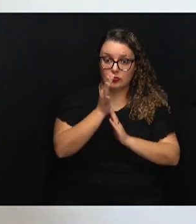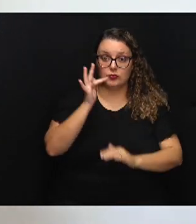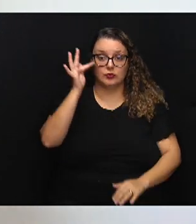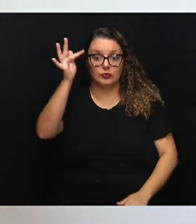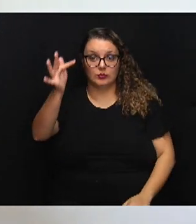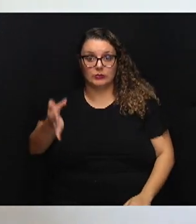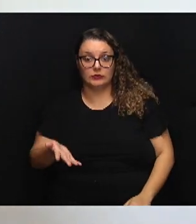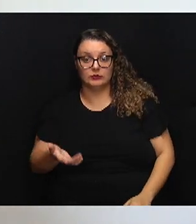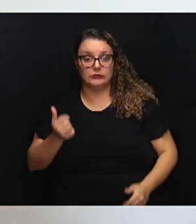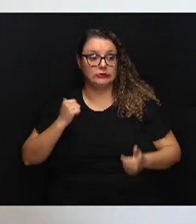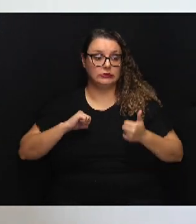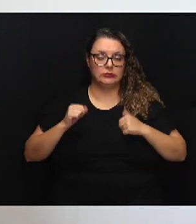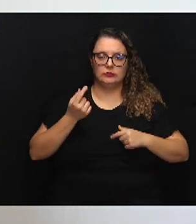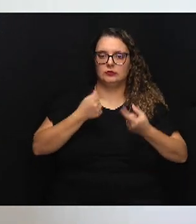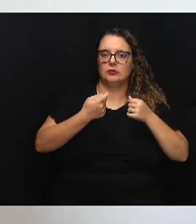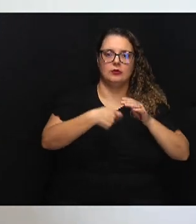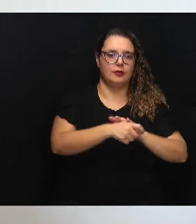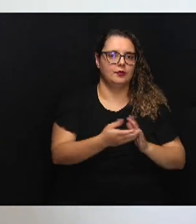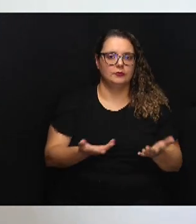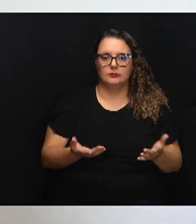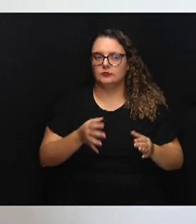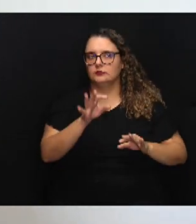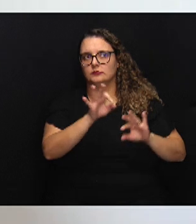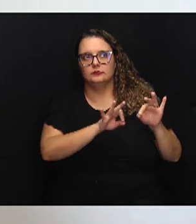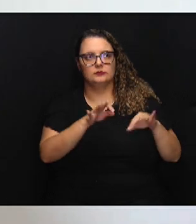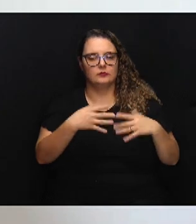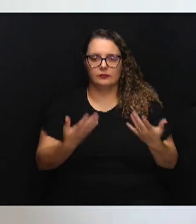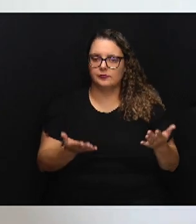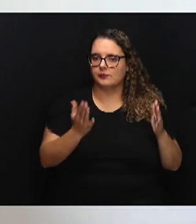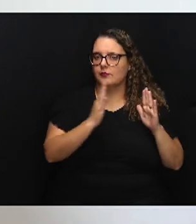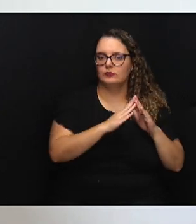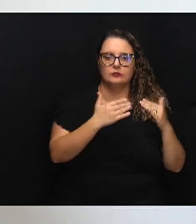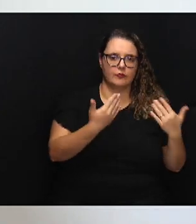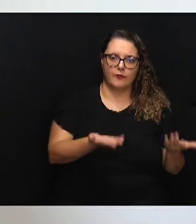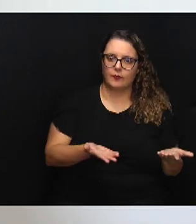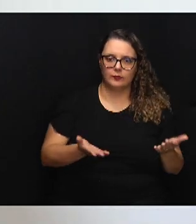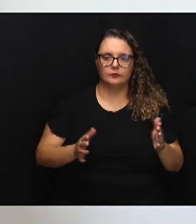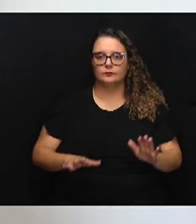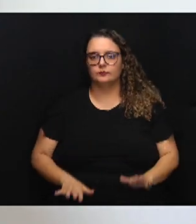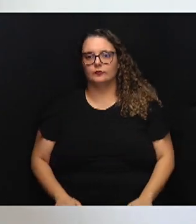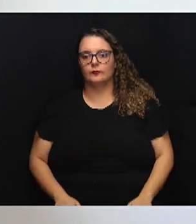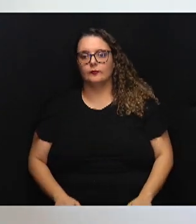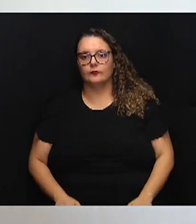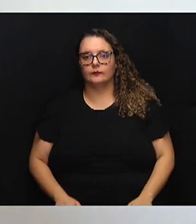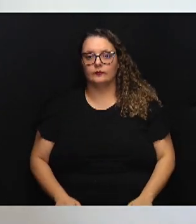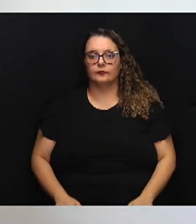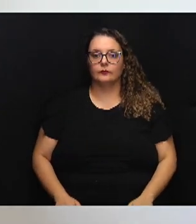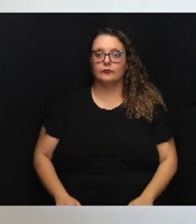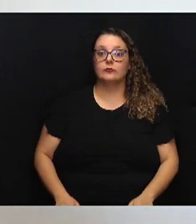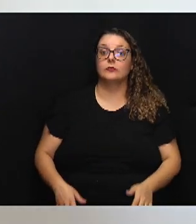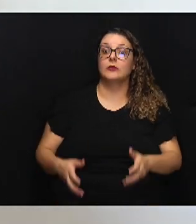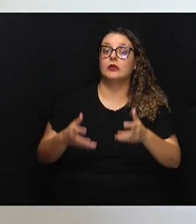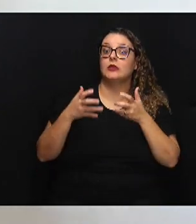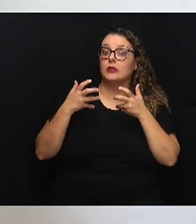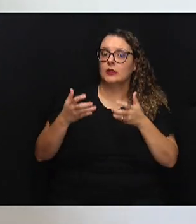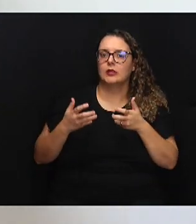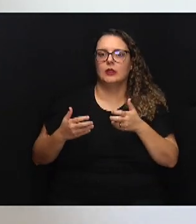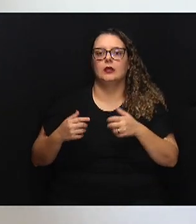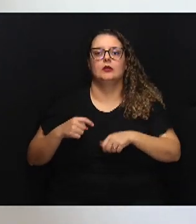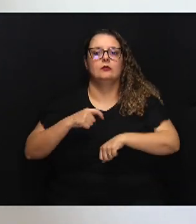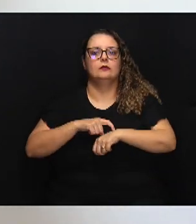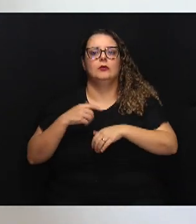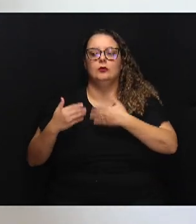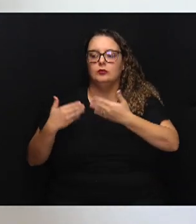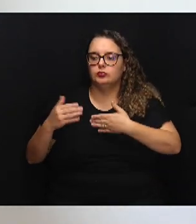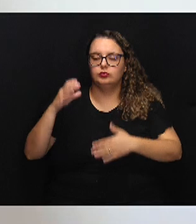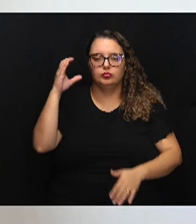futuro, então eu estou guardando dinheiro, seja para um projeto, para uma casa X, E aí eu quero muito que o tempo passe rápido para